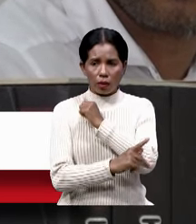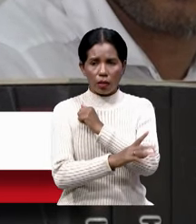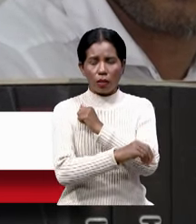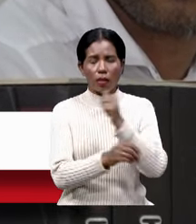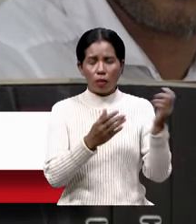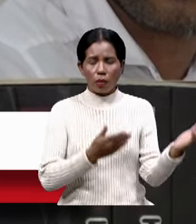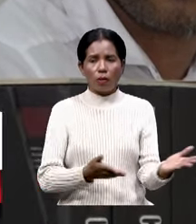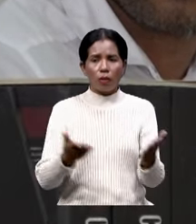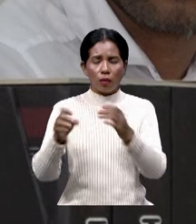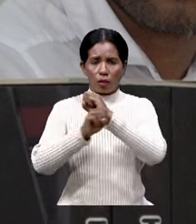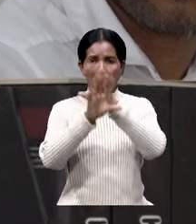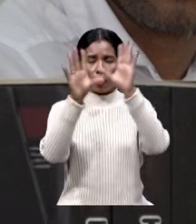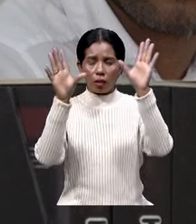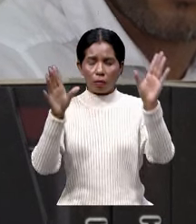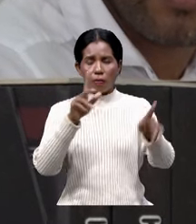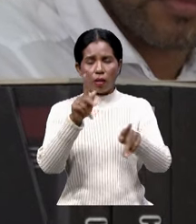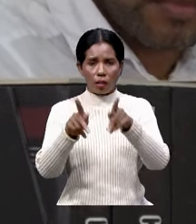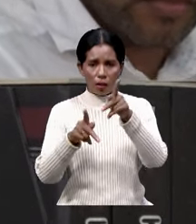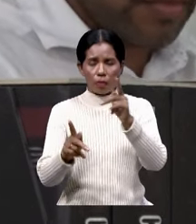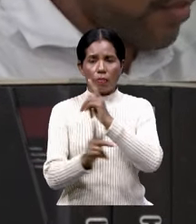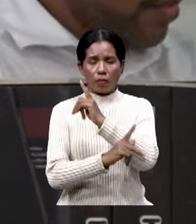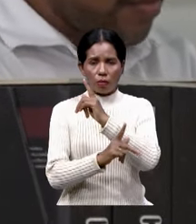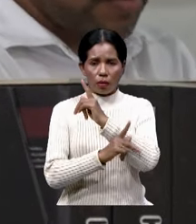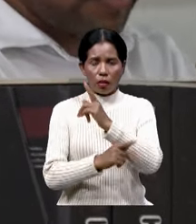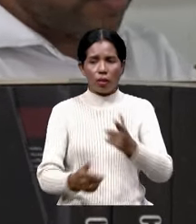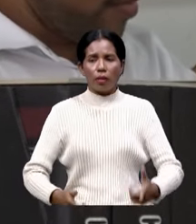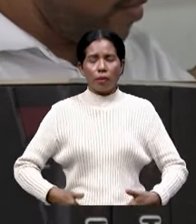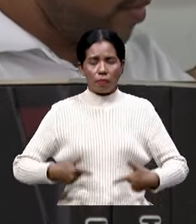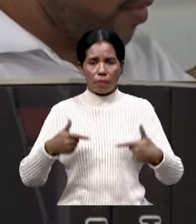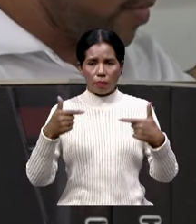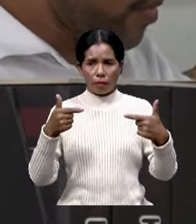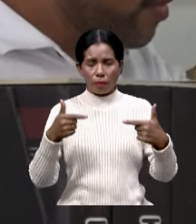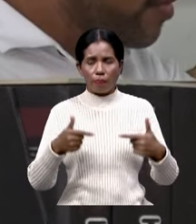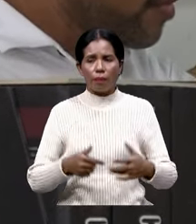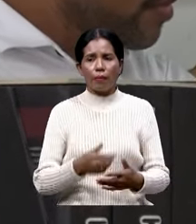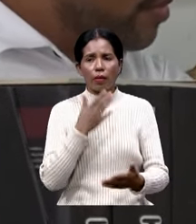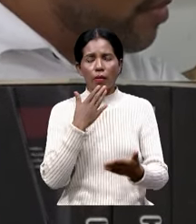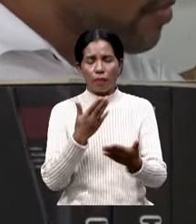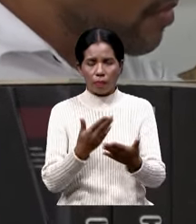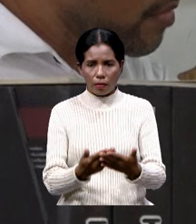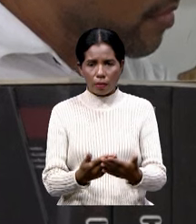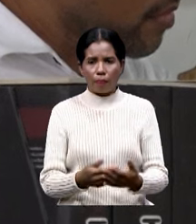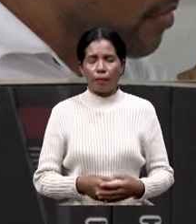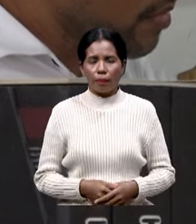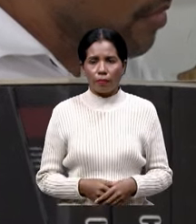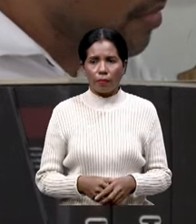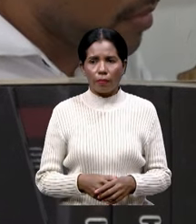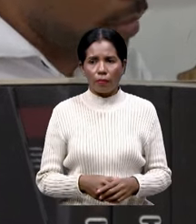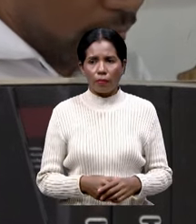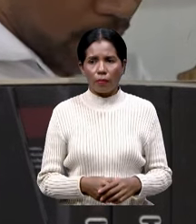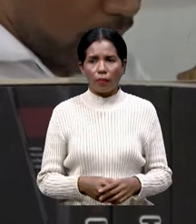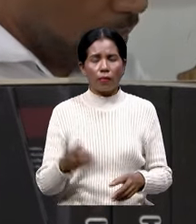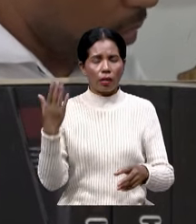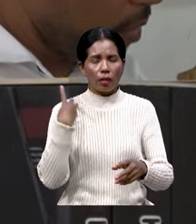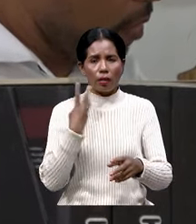sistema de saúde podiam ter habitação para além da Paz que também acabávamos de conquistar Portanto o